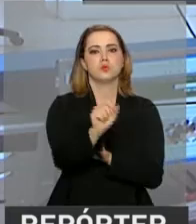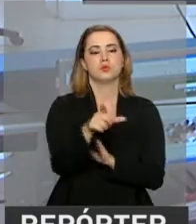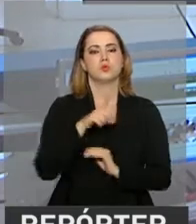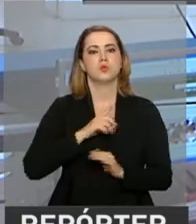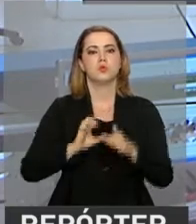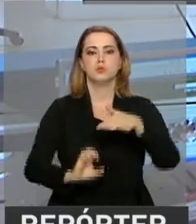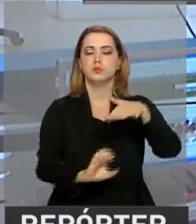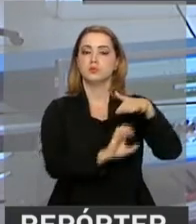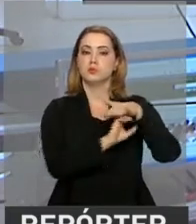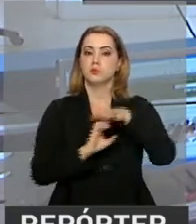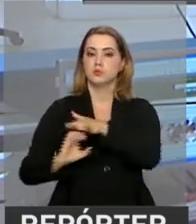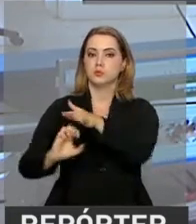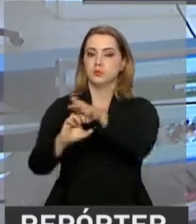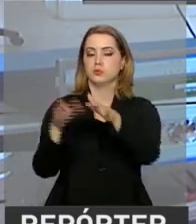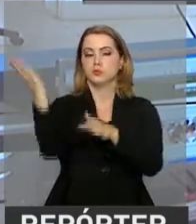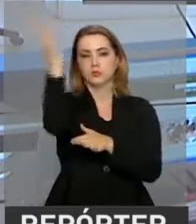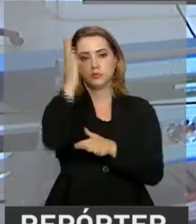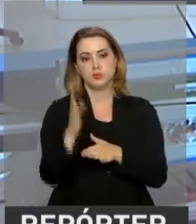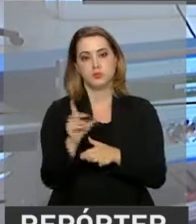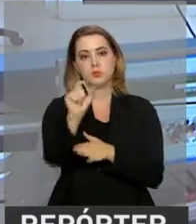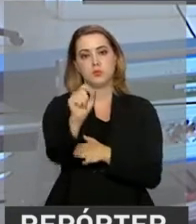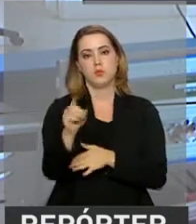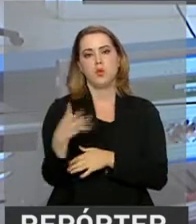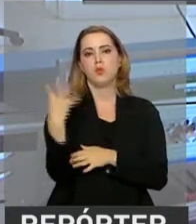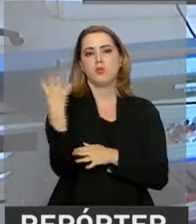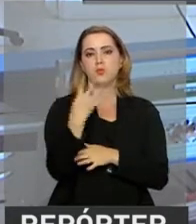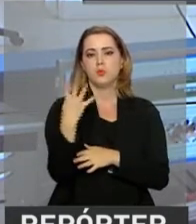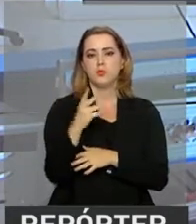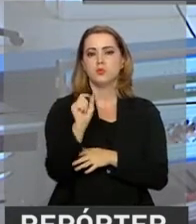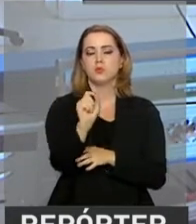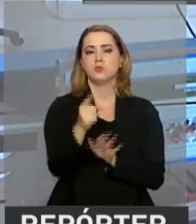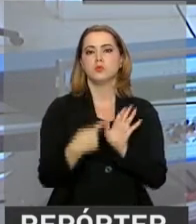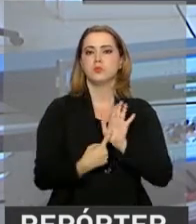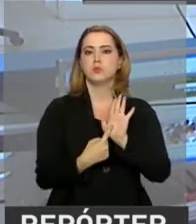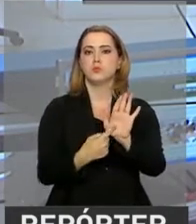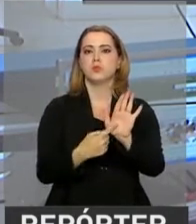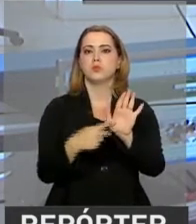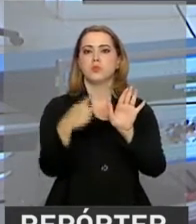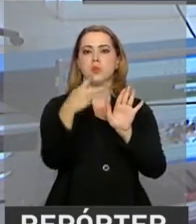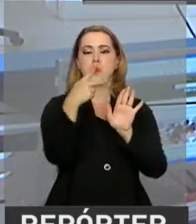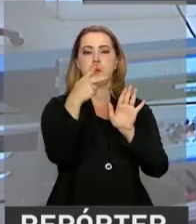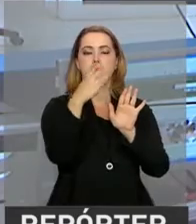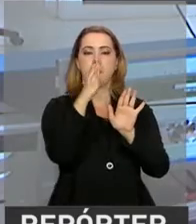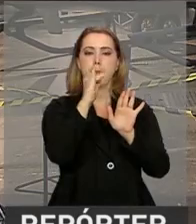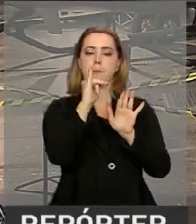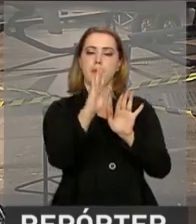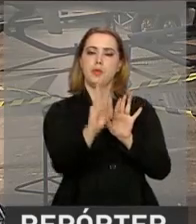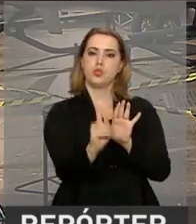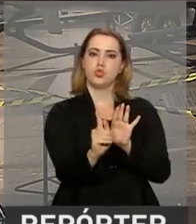lançamentos de produtos de empresas nacionais. É a quarta mostra BID Brasil.